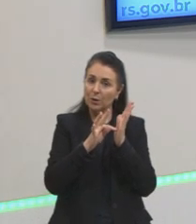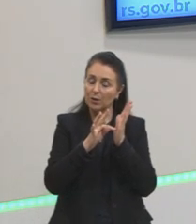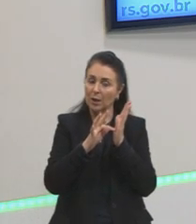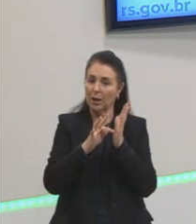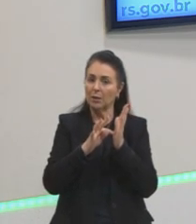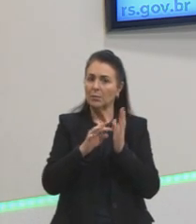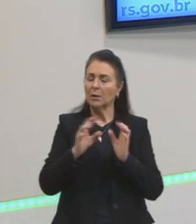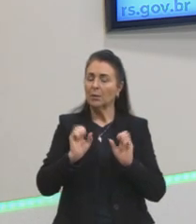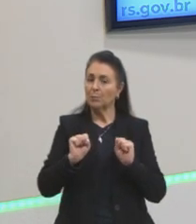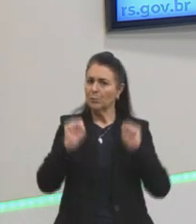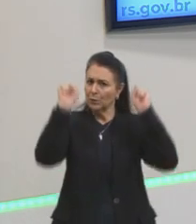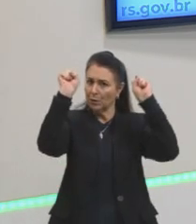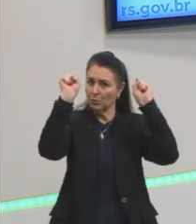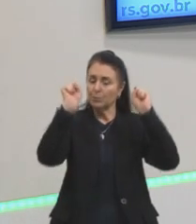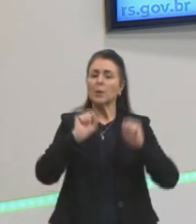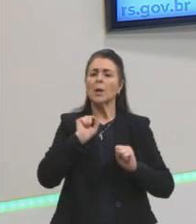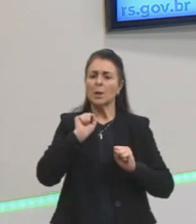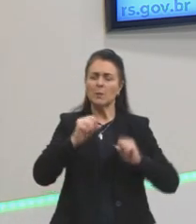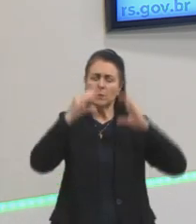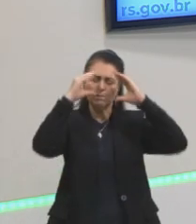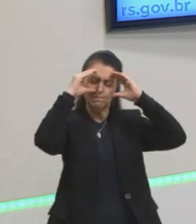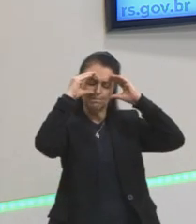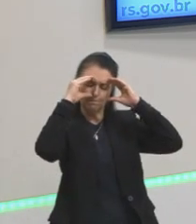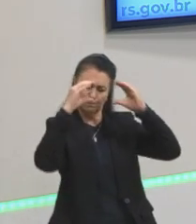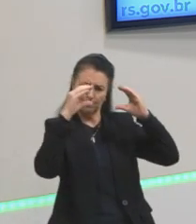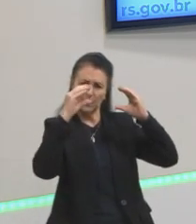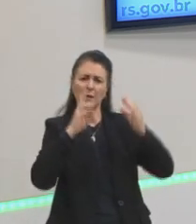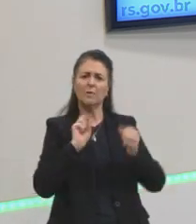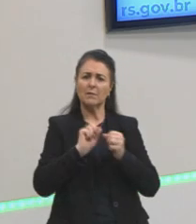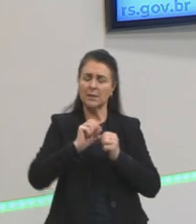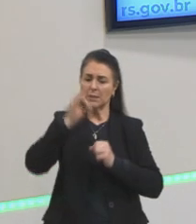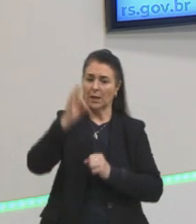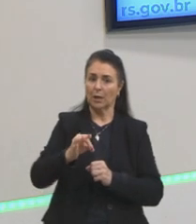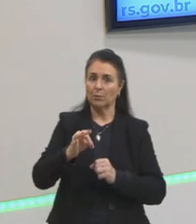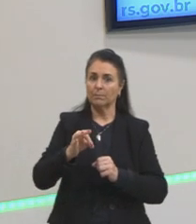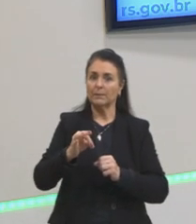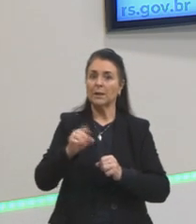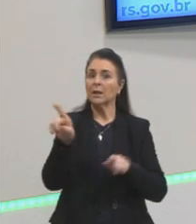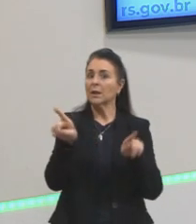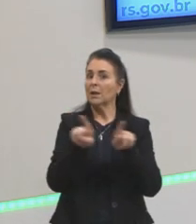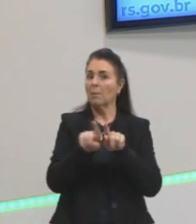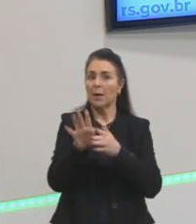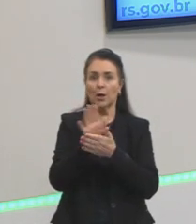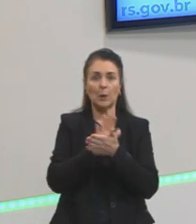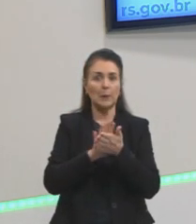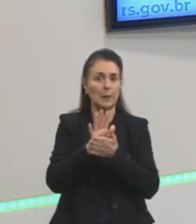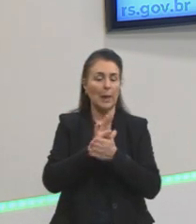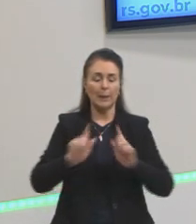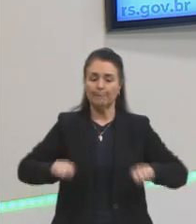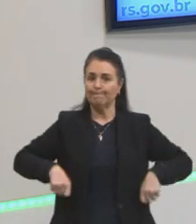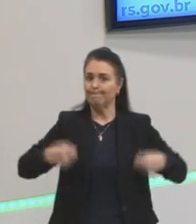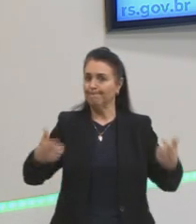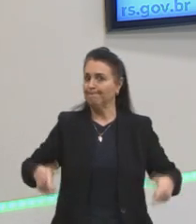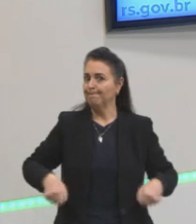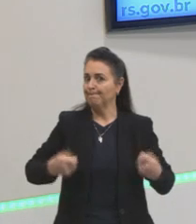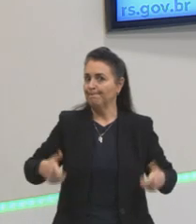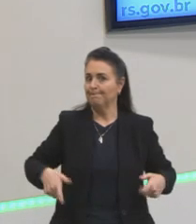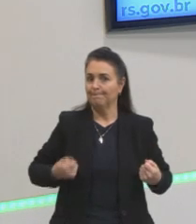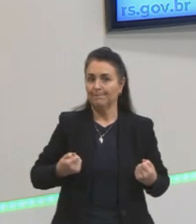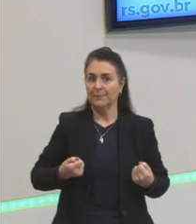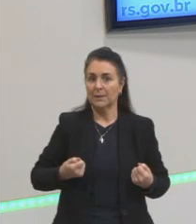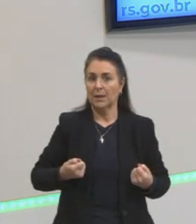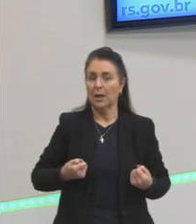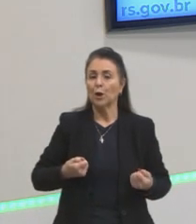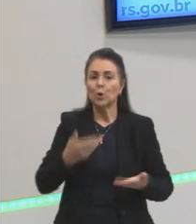essa disciplina para o trabalho e também outra coisa não gastar o acúmulo o que se produzisse deveria ser